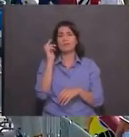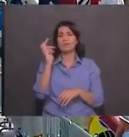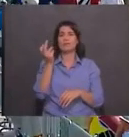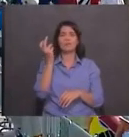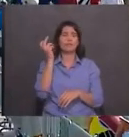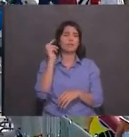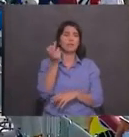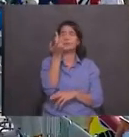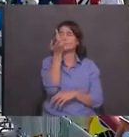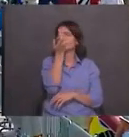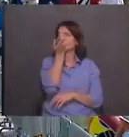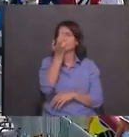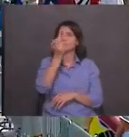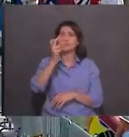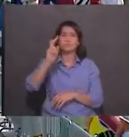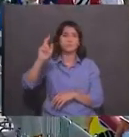séculos dos